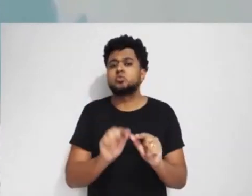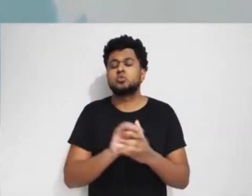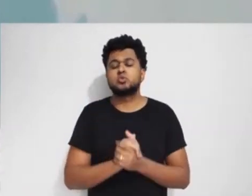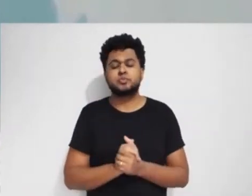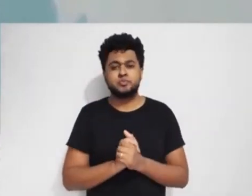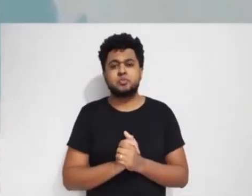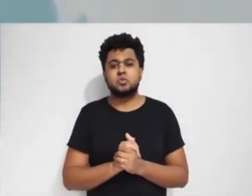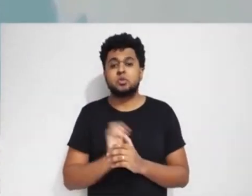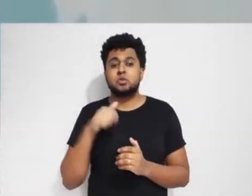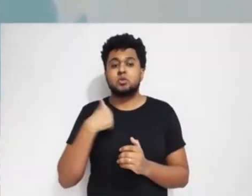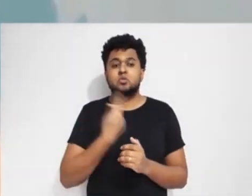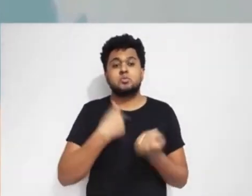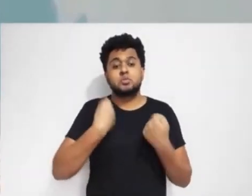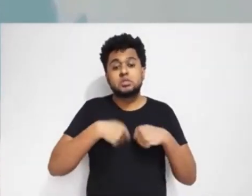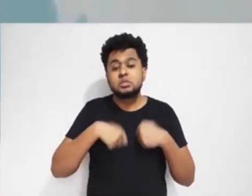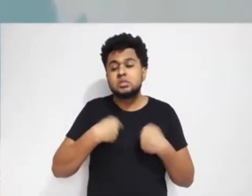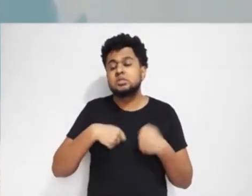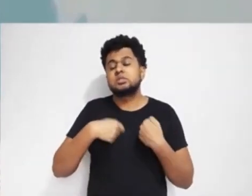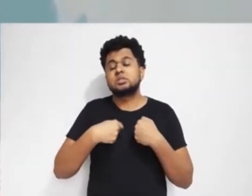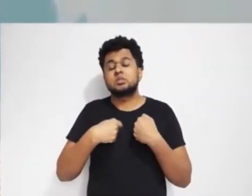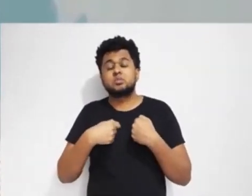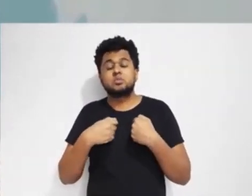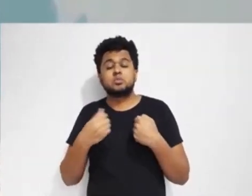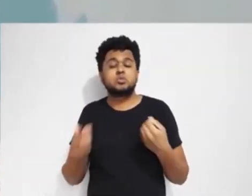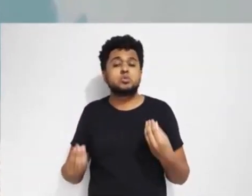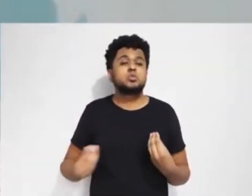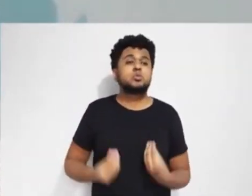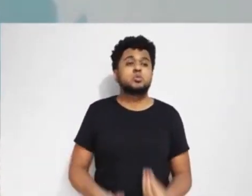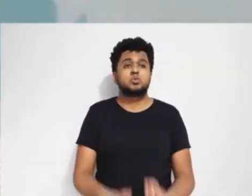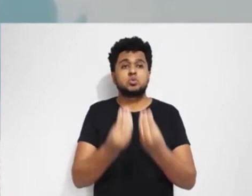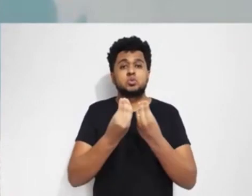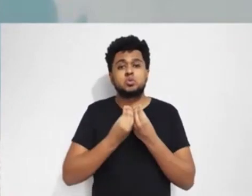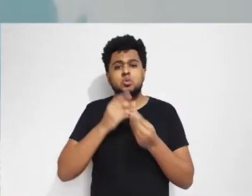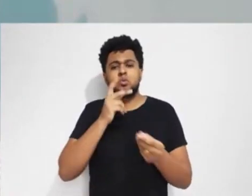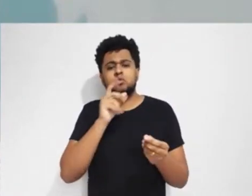a necessidade trouxe, então, para a produção do conhecimento,